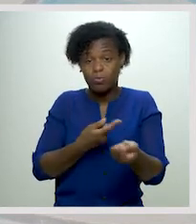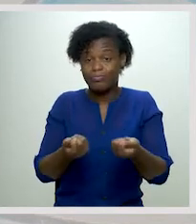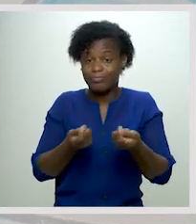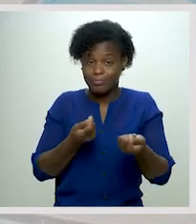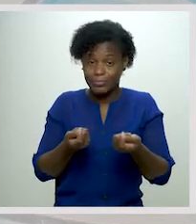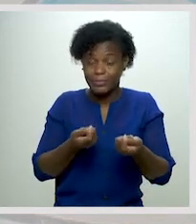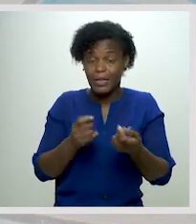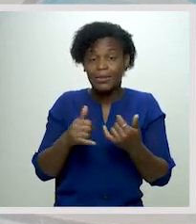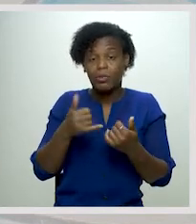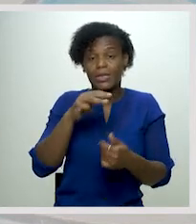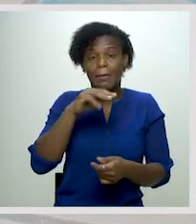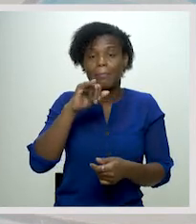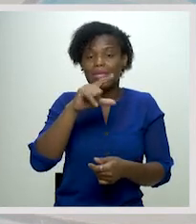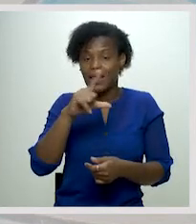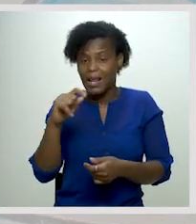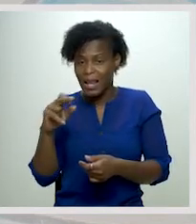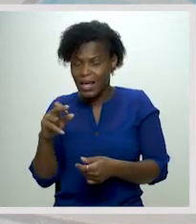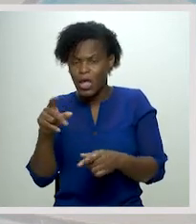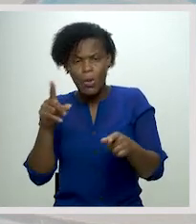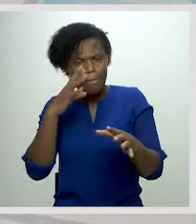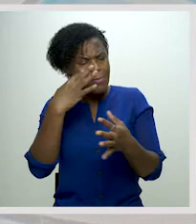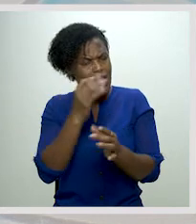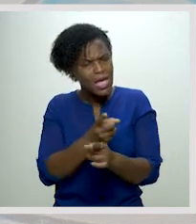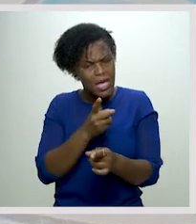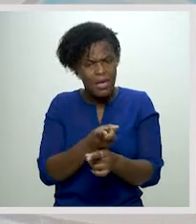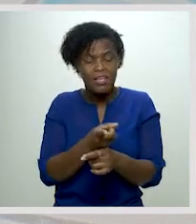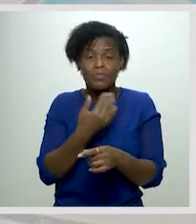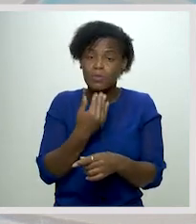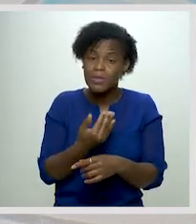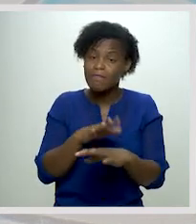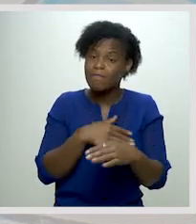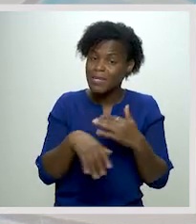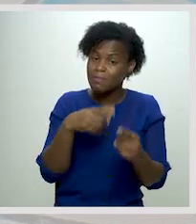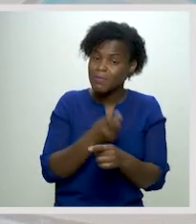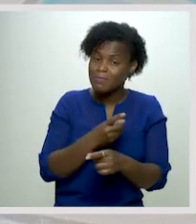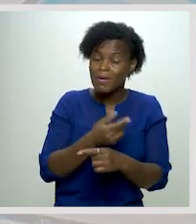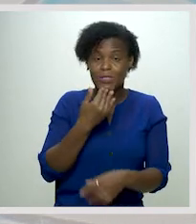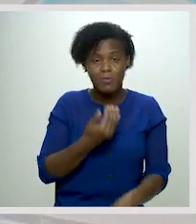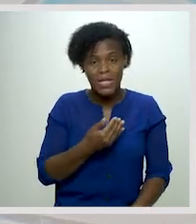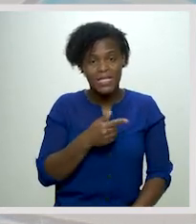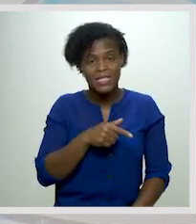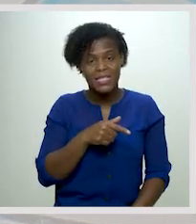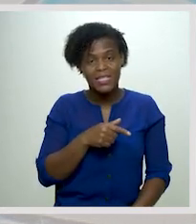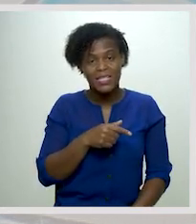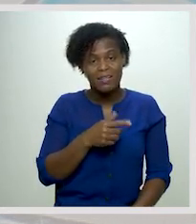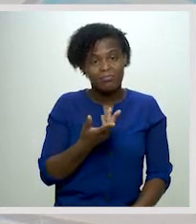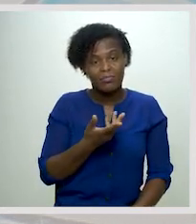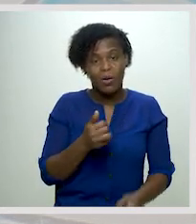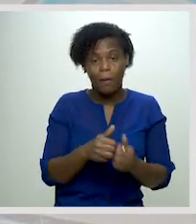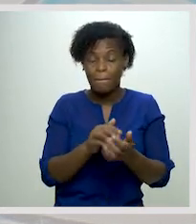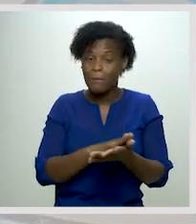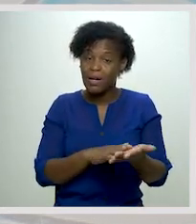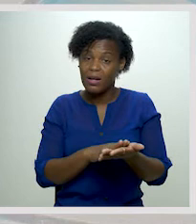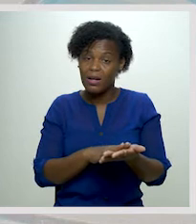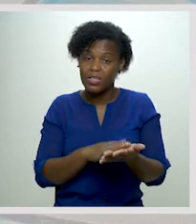compostos orgânicos. E Miller fez exatamente a experiência, a sua